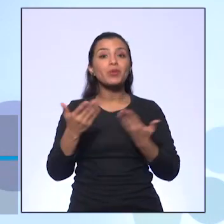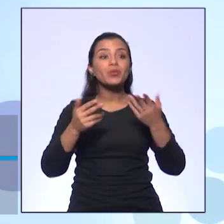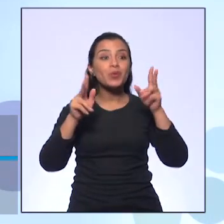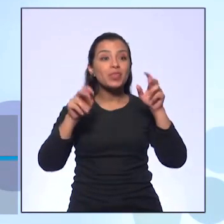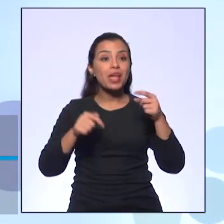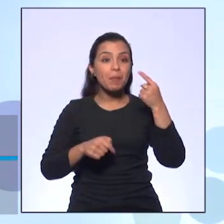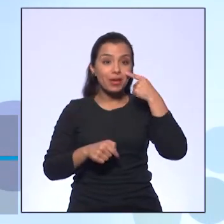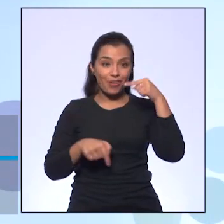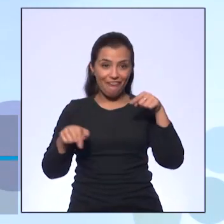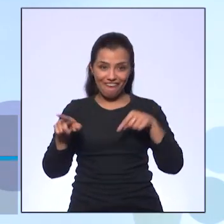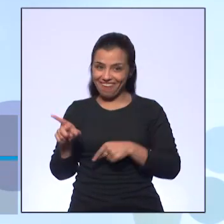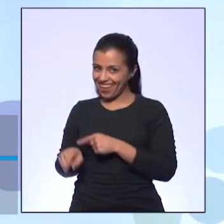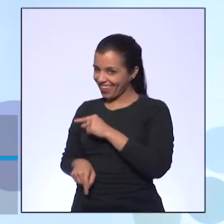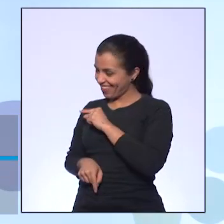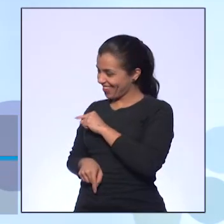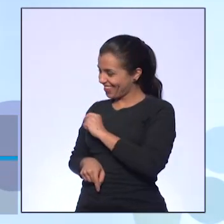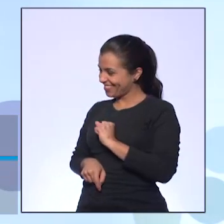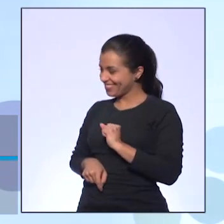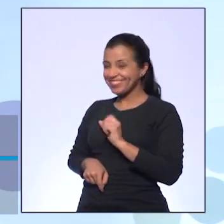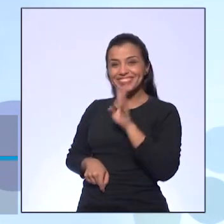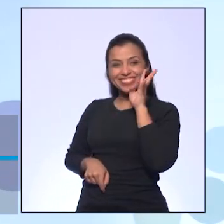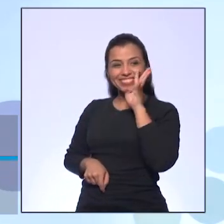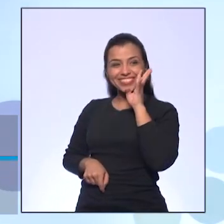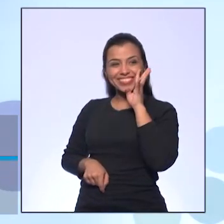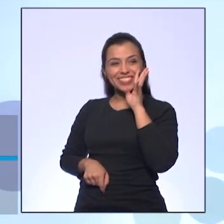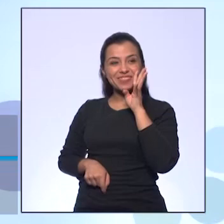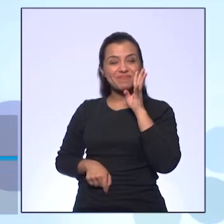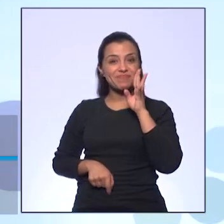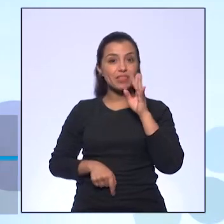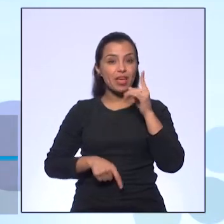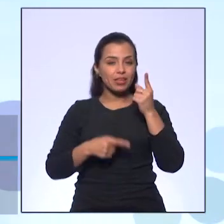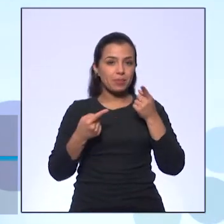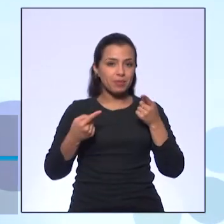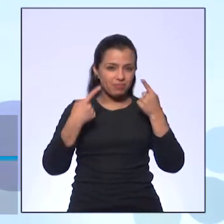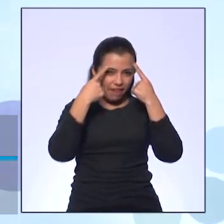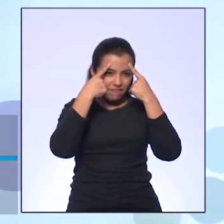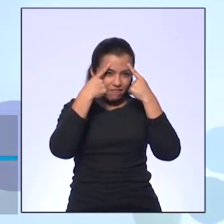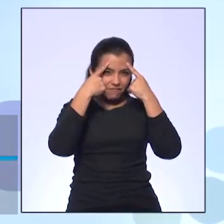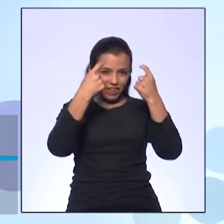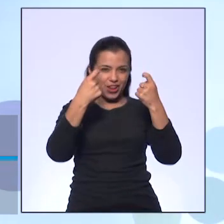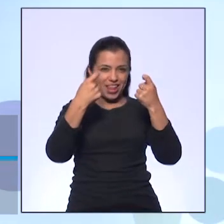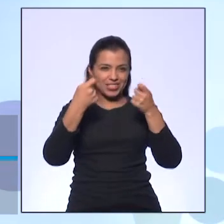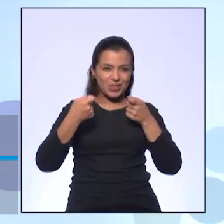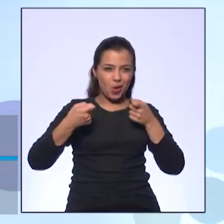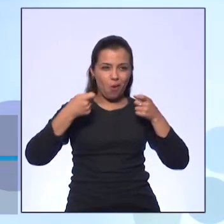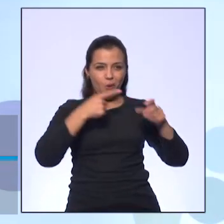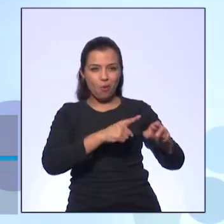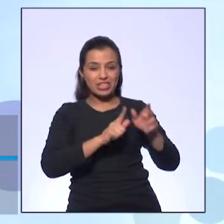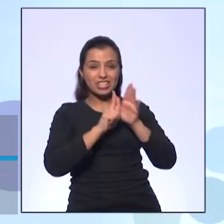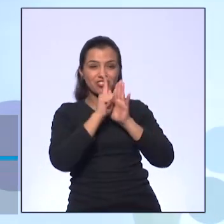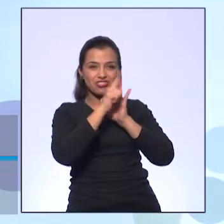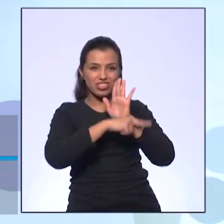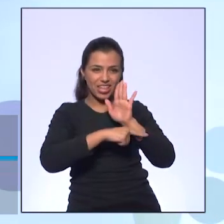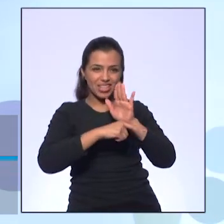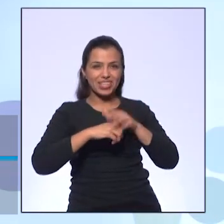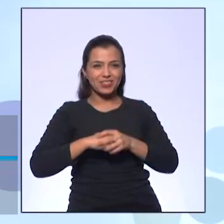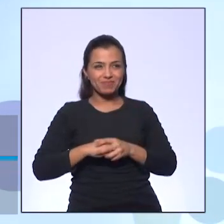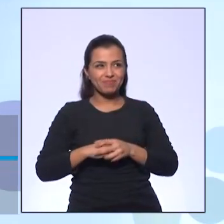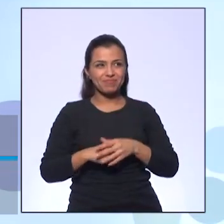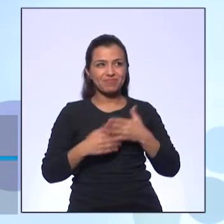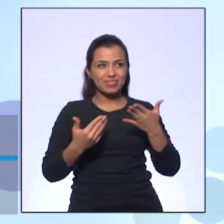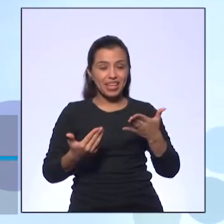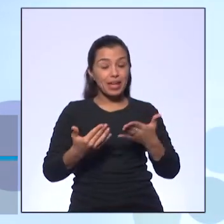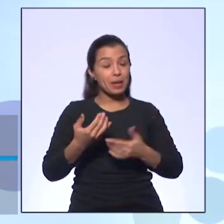aqui embaixo, olha que bacana, combatendo a violência de gênero. Nossa, um tema que